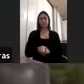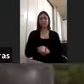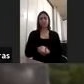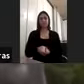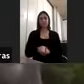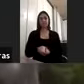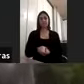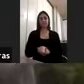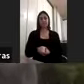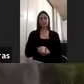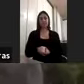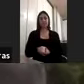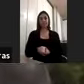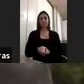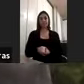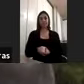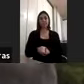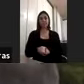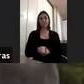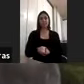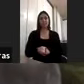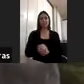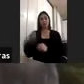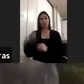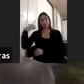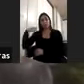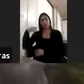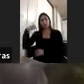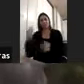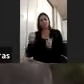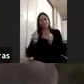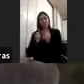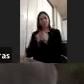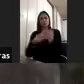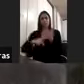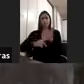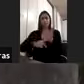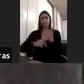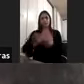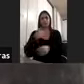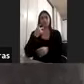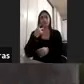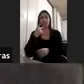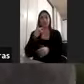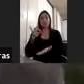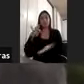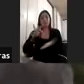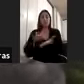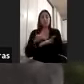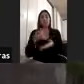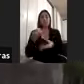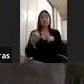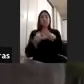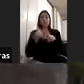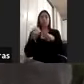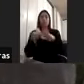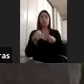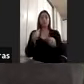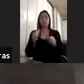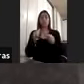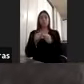Tem o poder de deter a força da primavera, a capacidade criadora que cada uma de